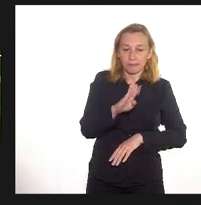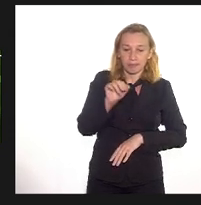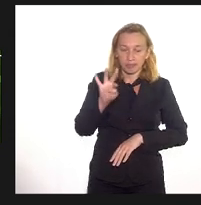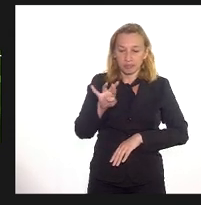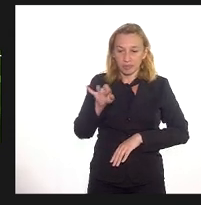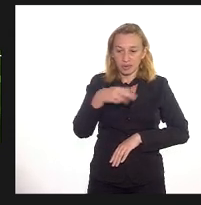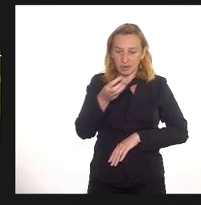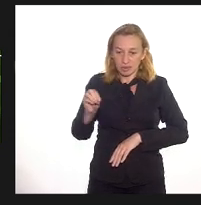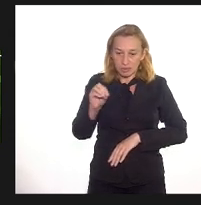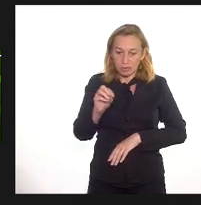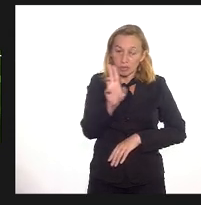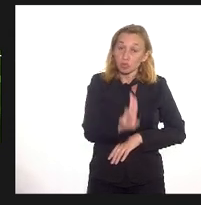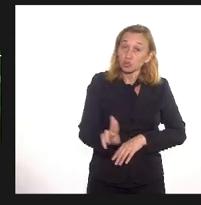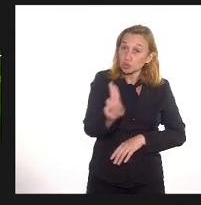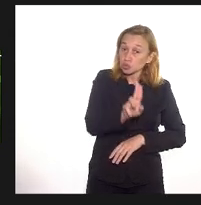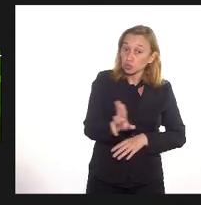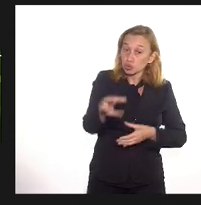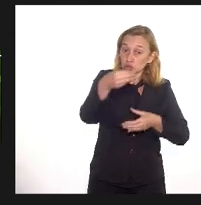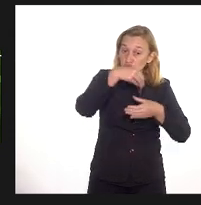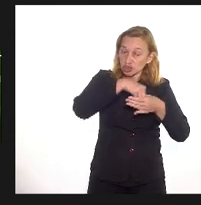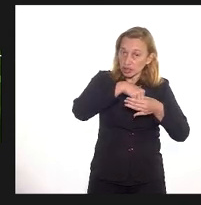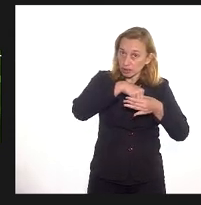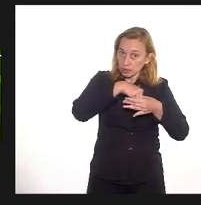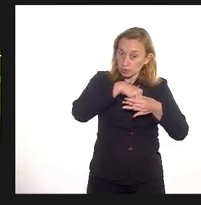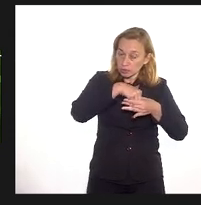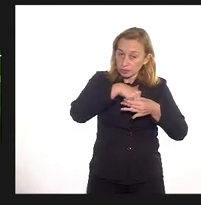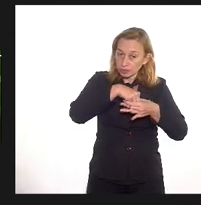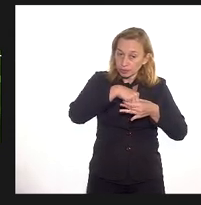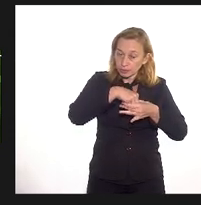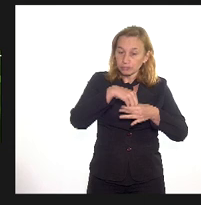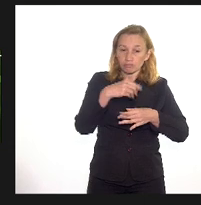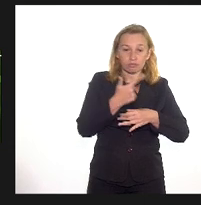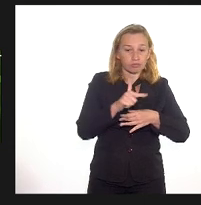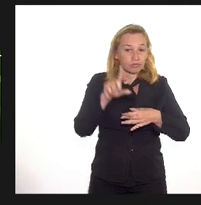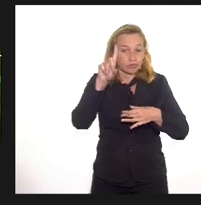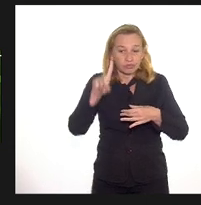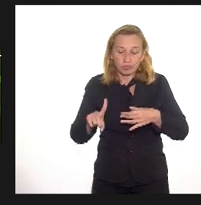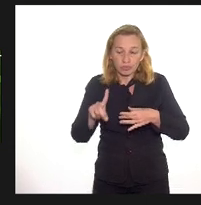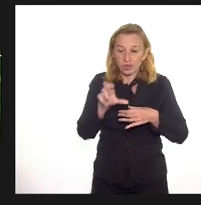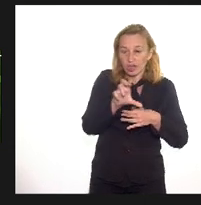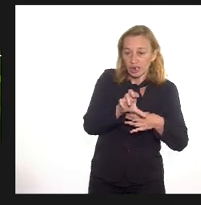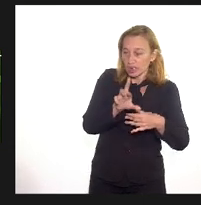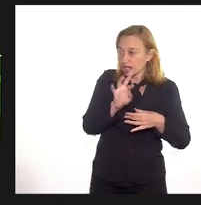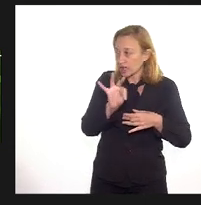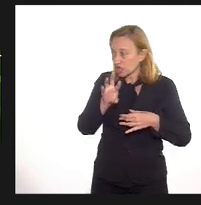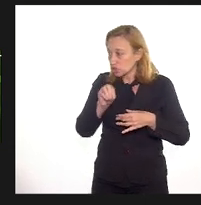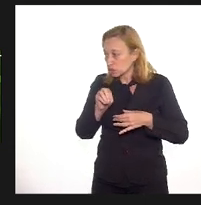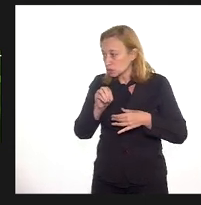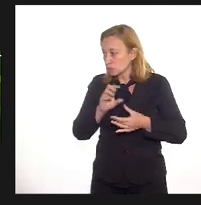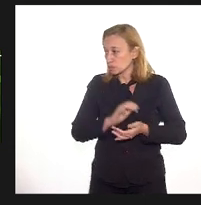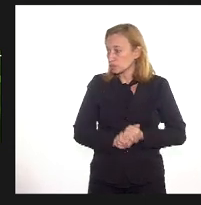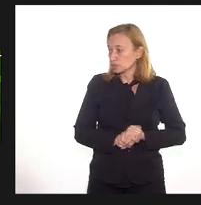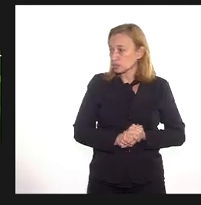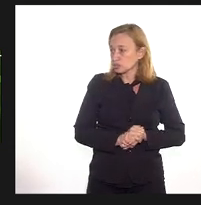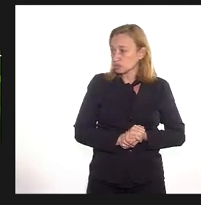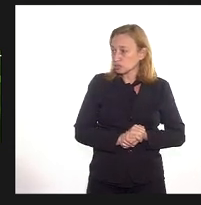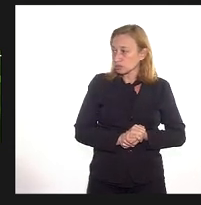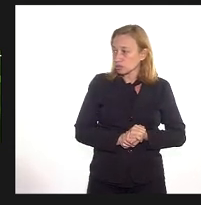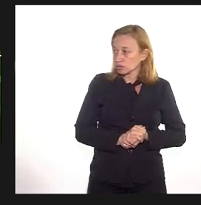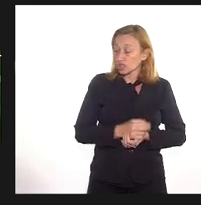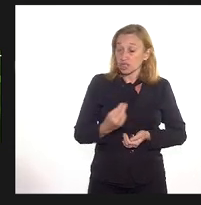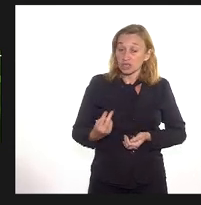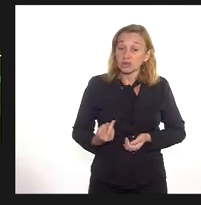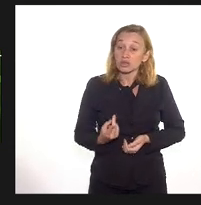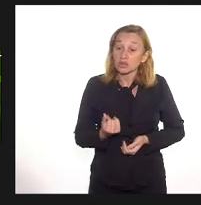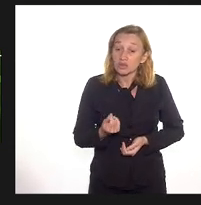o consumo interno, sem direito a crédito. Dessa sorte, este valor